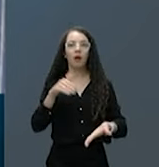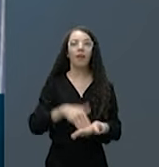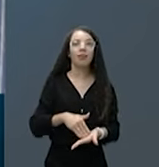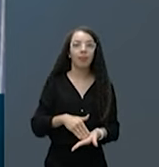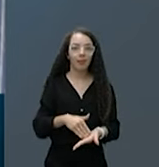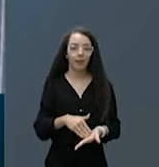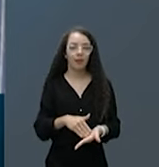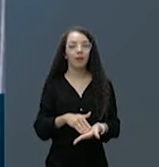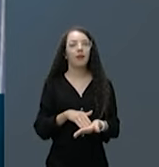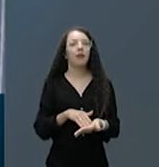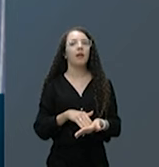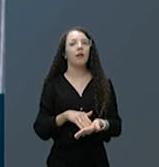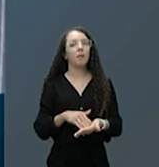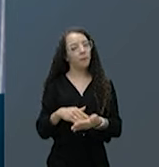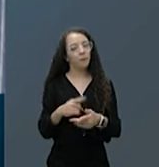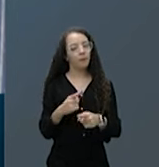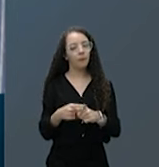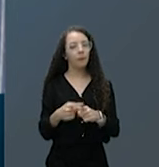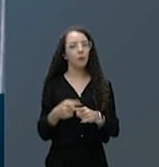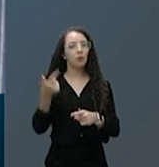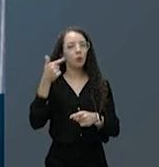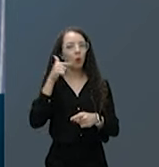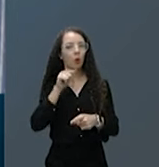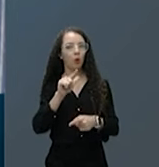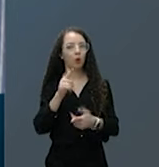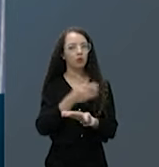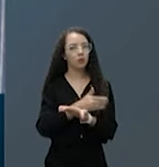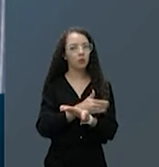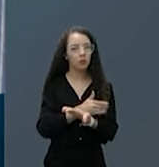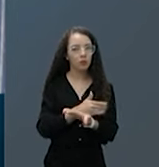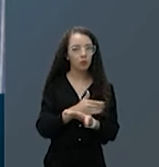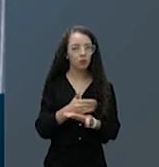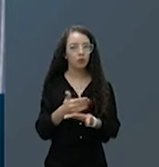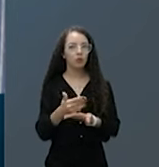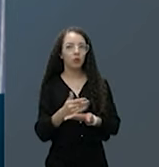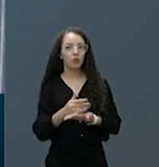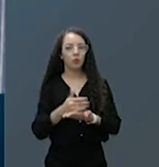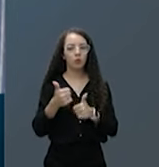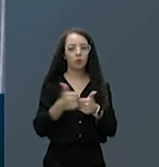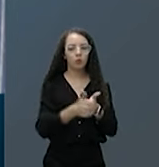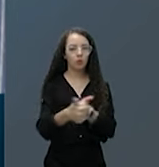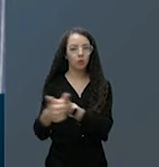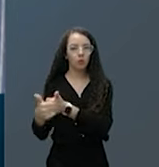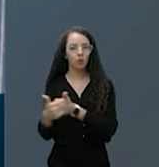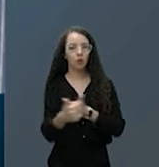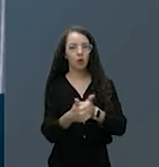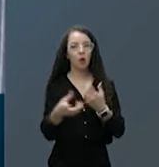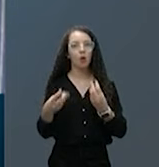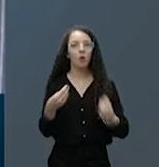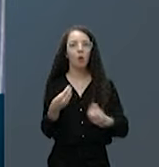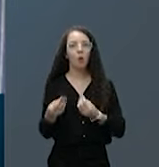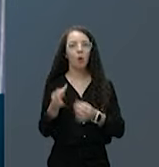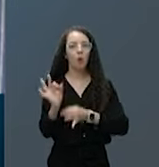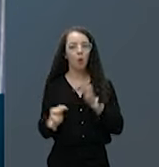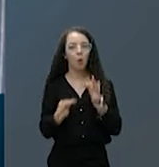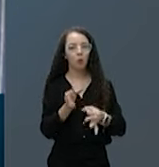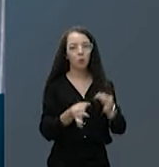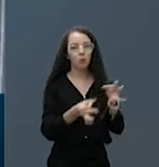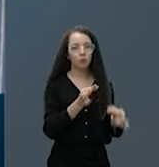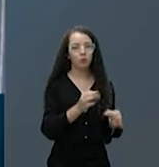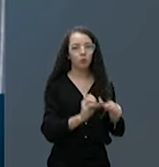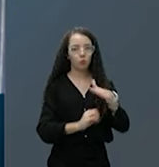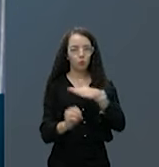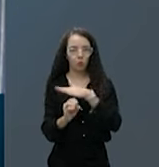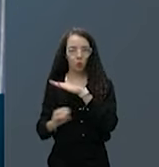vinculante, direcionar o modo de julgamento dos órgãos fracionários. Finalmente,